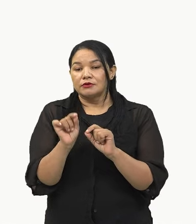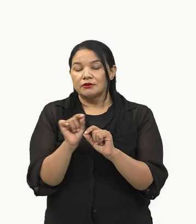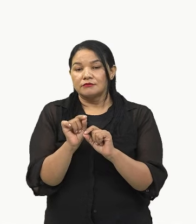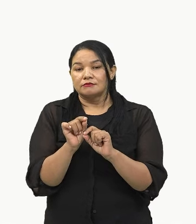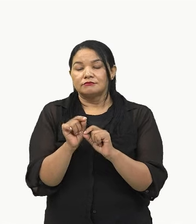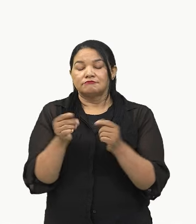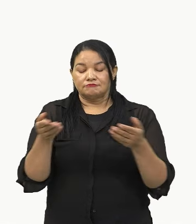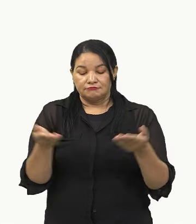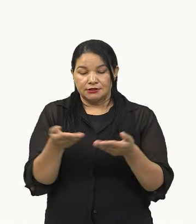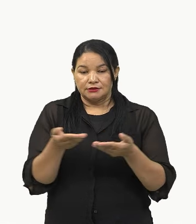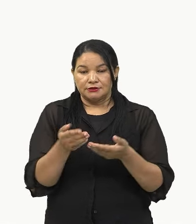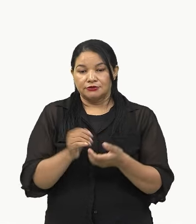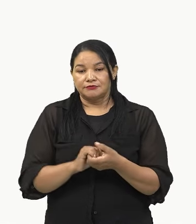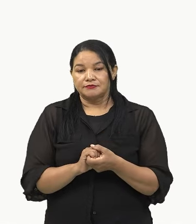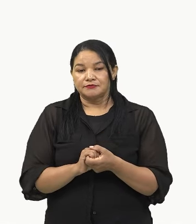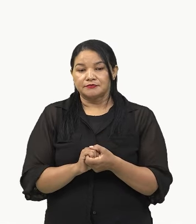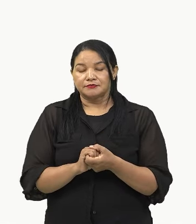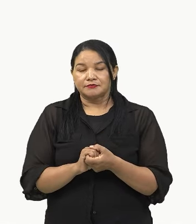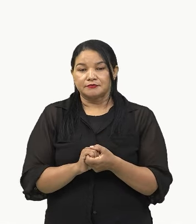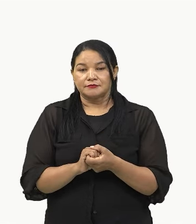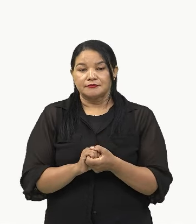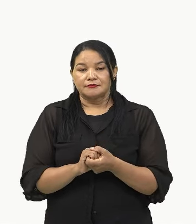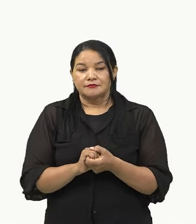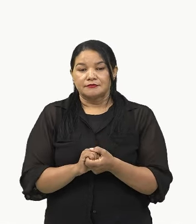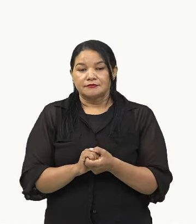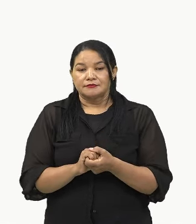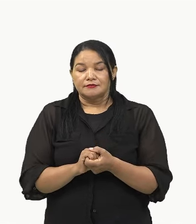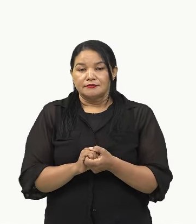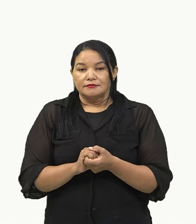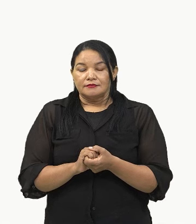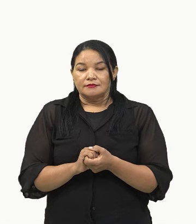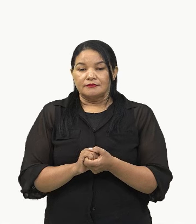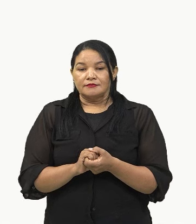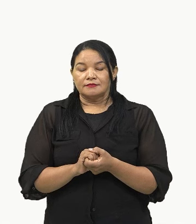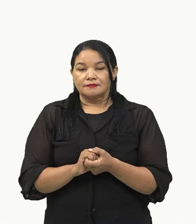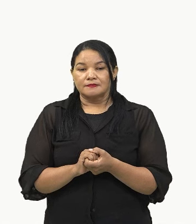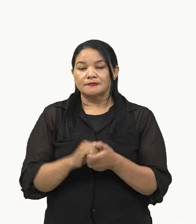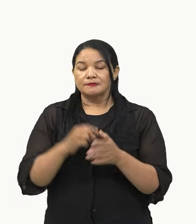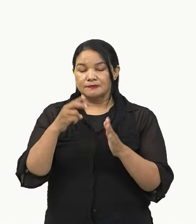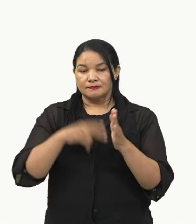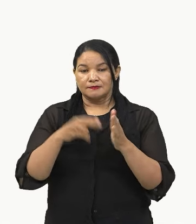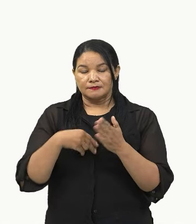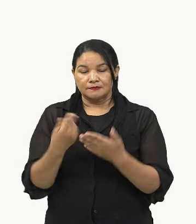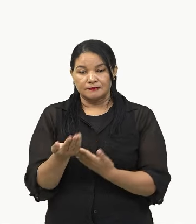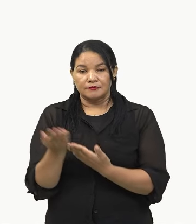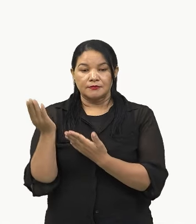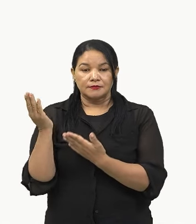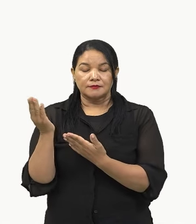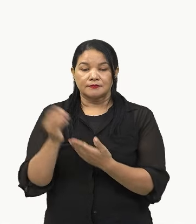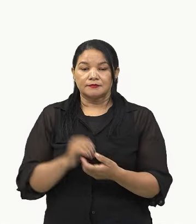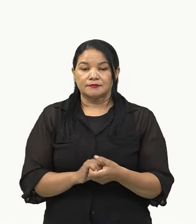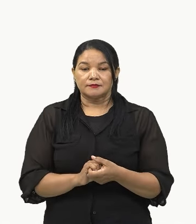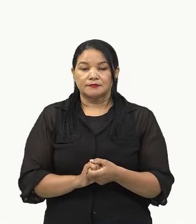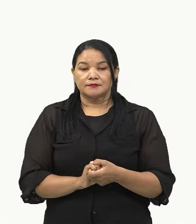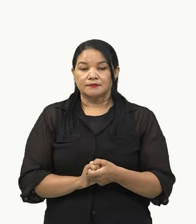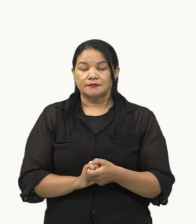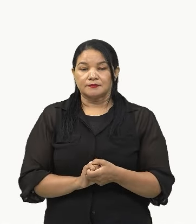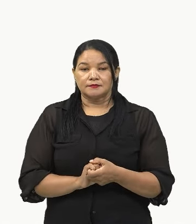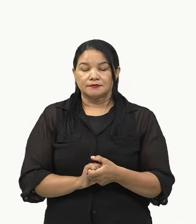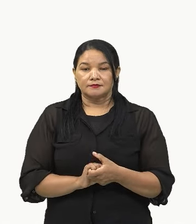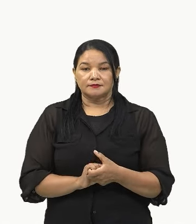presente, es decir, unidades temporales de las cuales el hablante aún